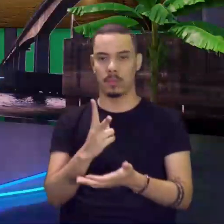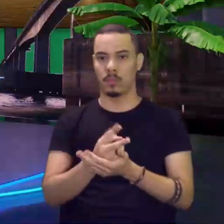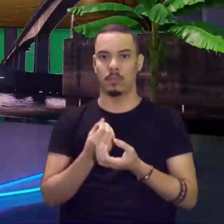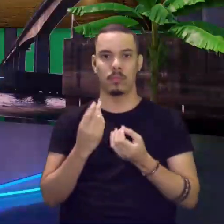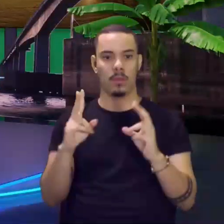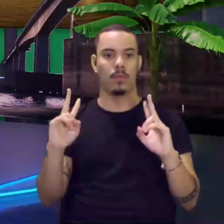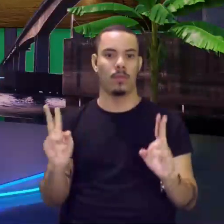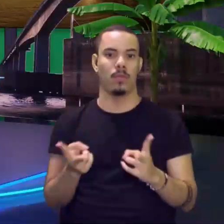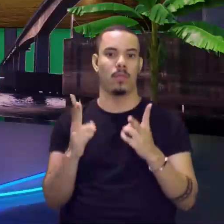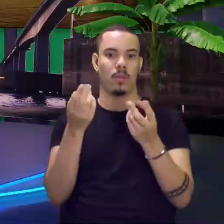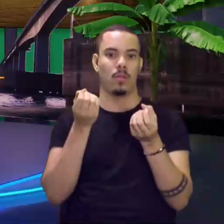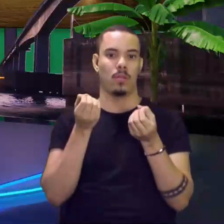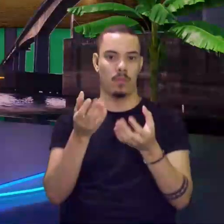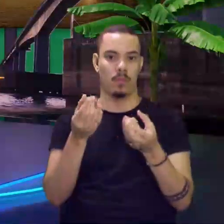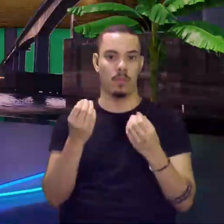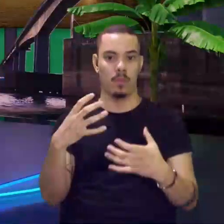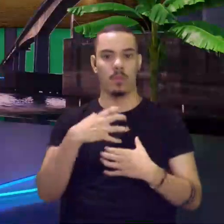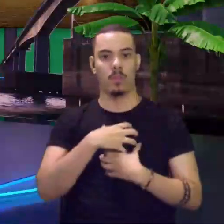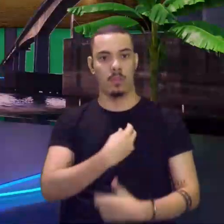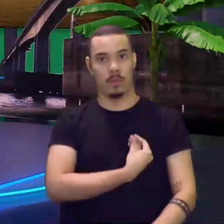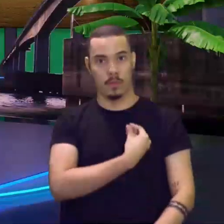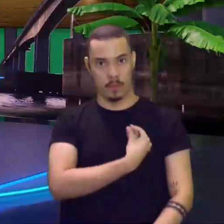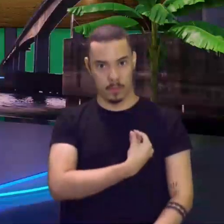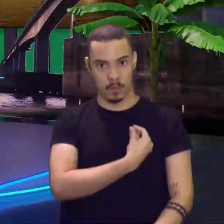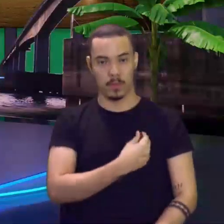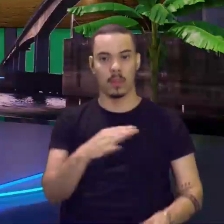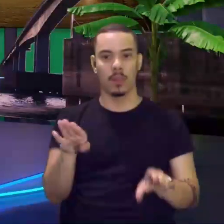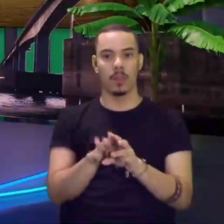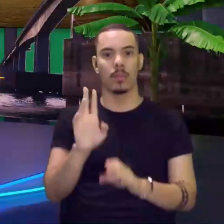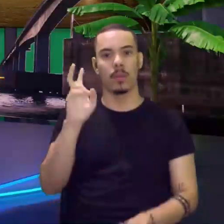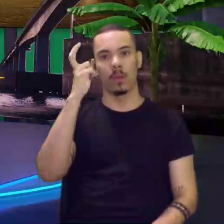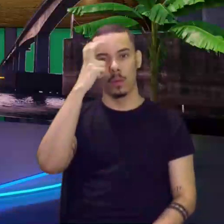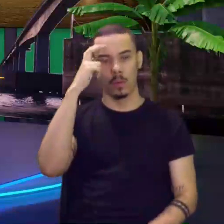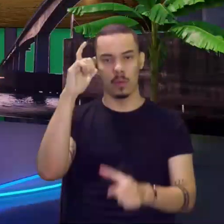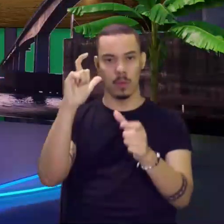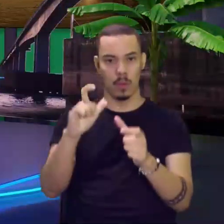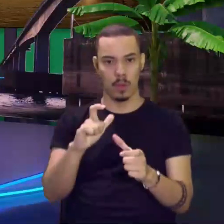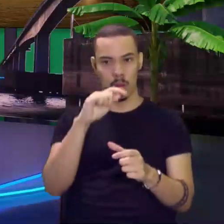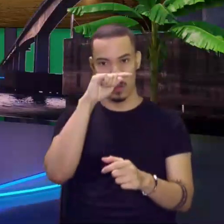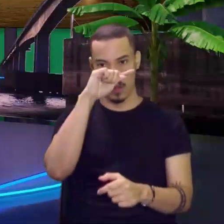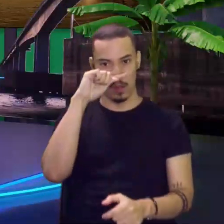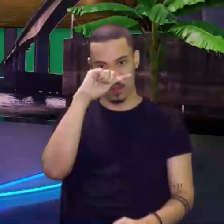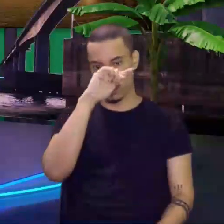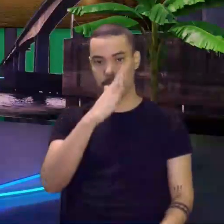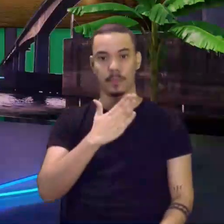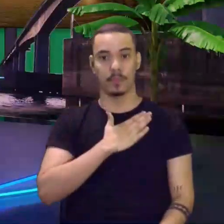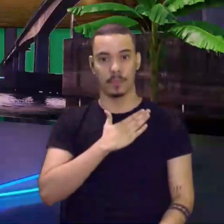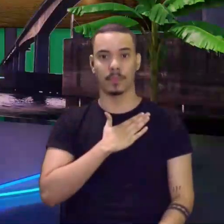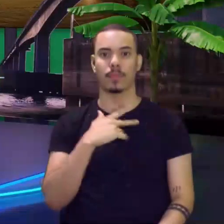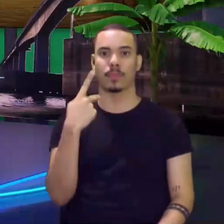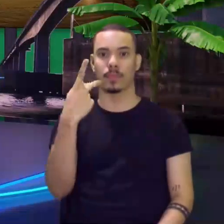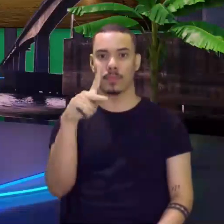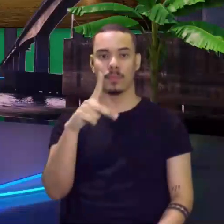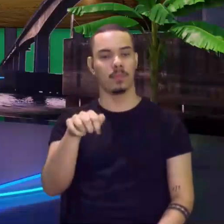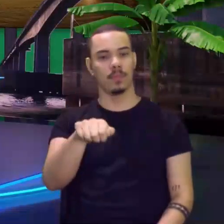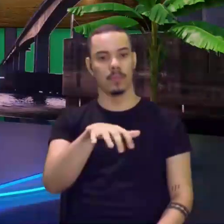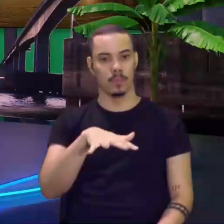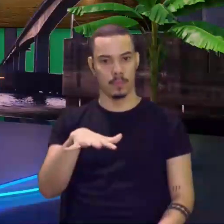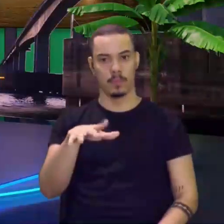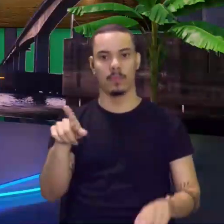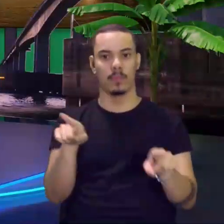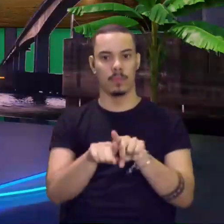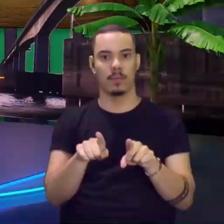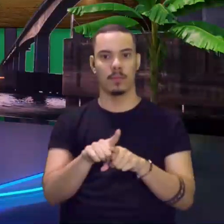as informações, o modo de vida, a cultura local, na minha e na sua região também, que é a